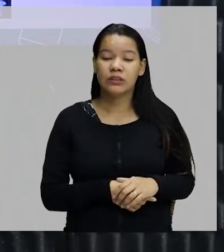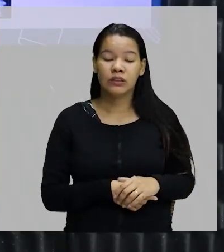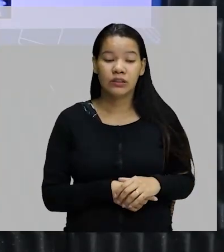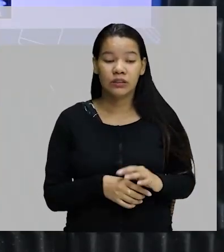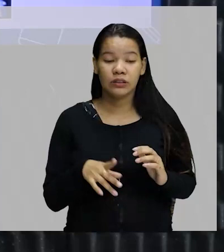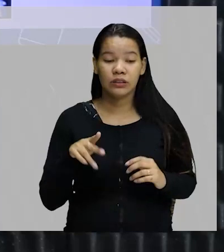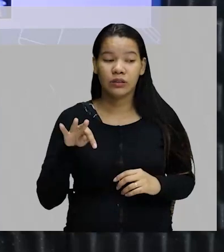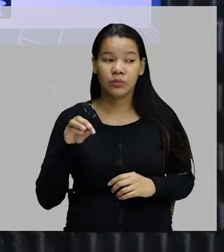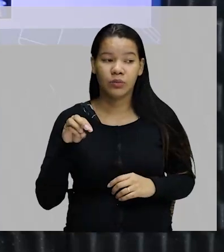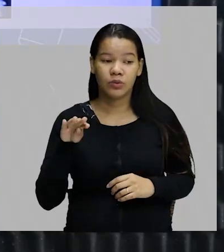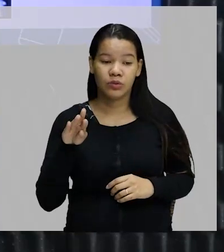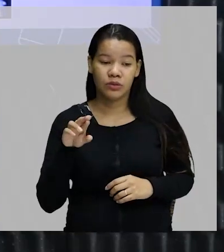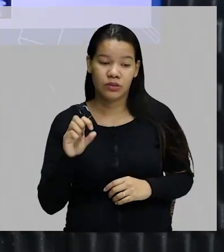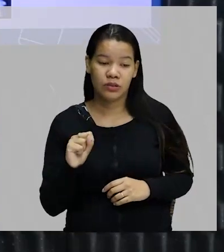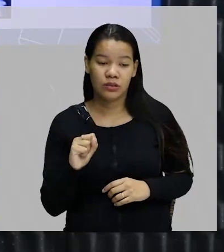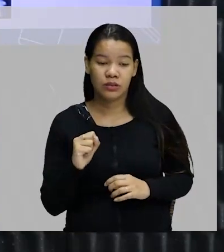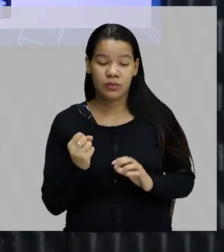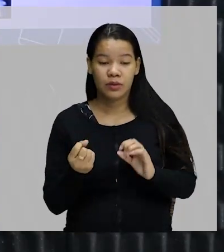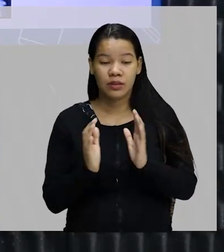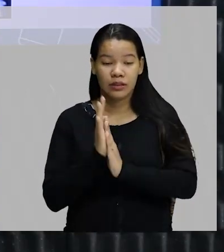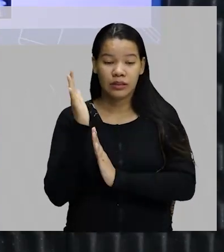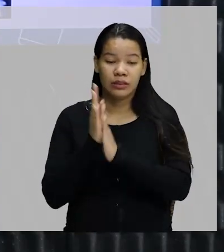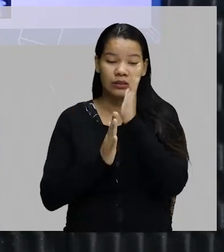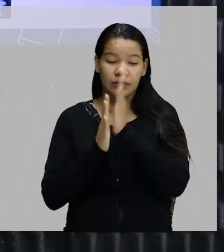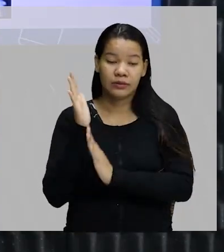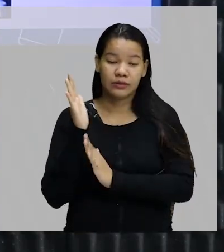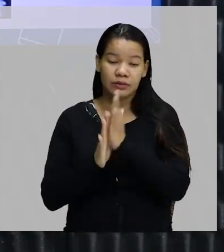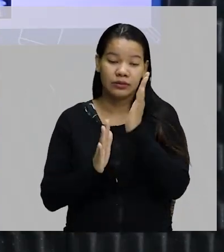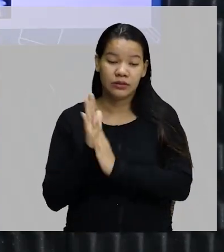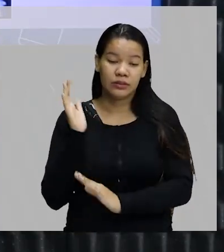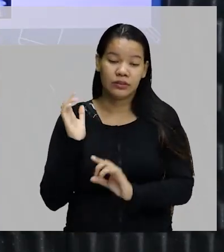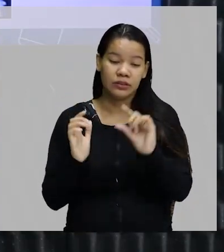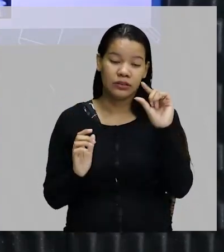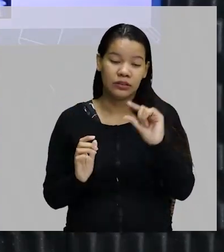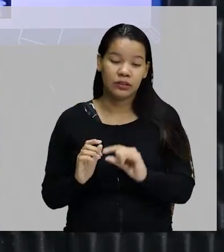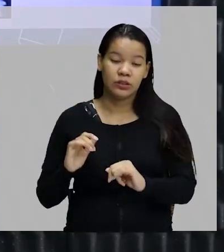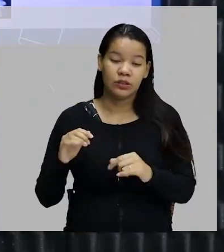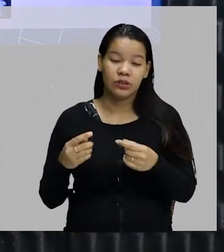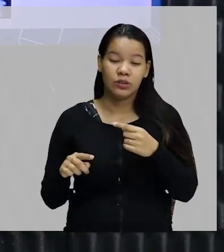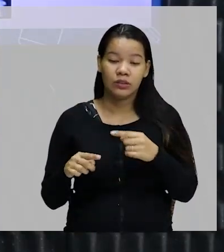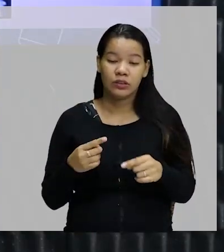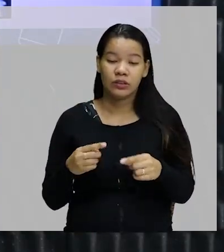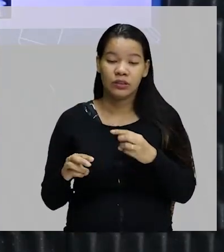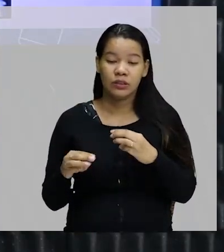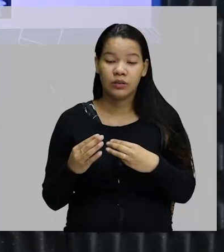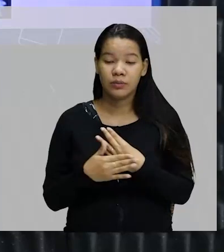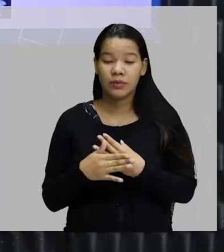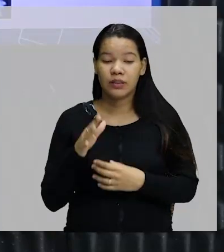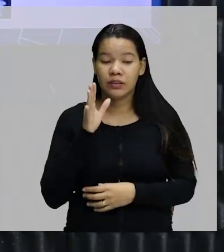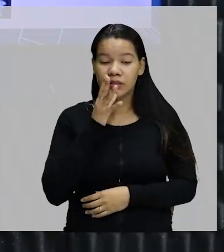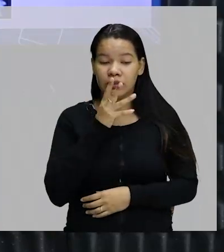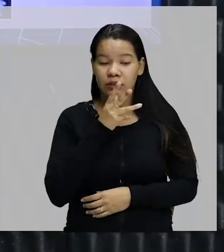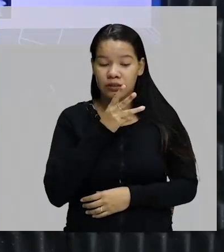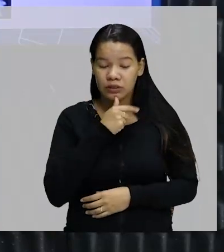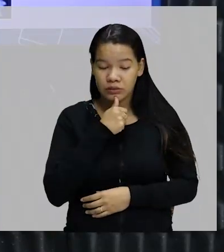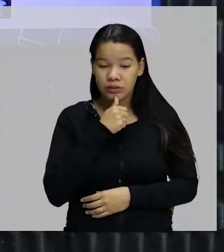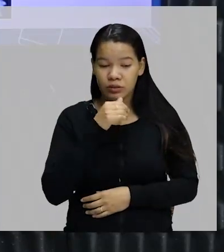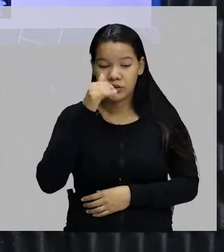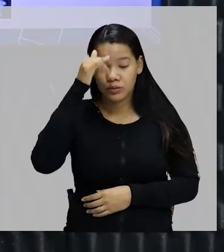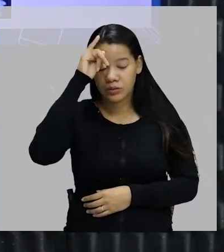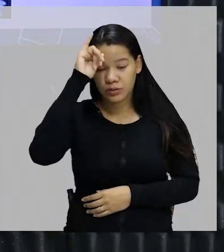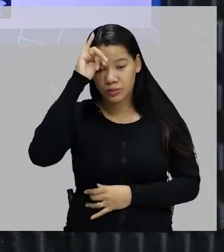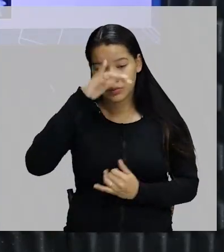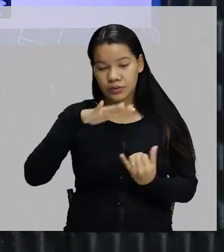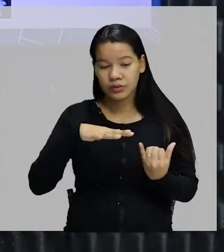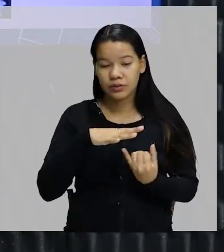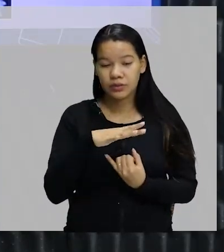mais lento que nos bois da ilha. De acordo com Apolônio Melônio, que é um dos caras principais, o nome mais forte em